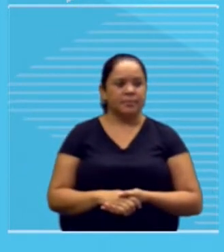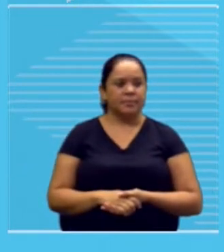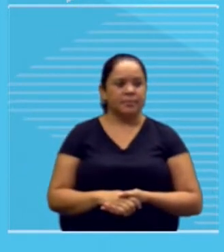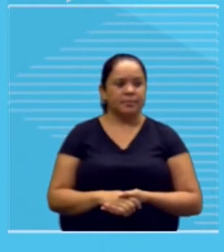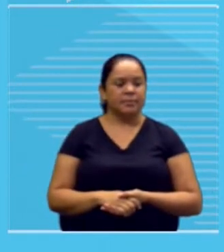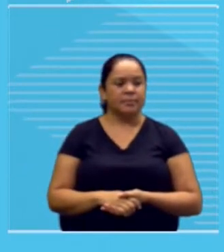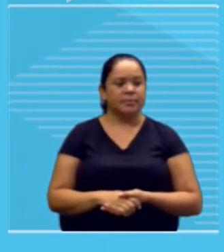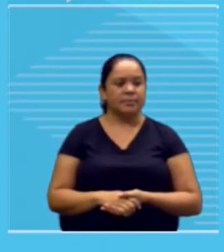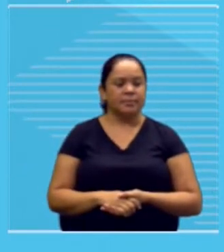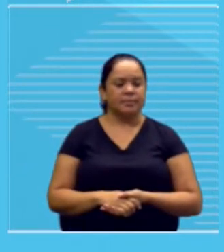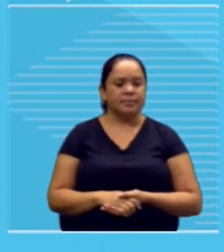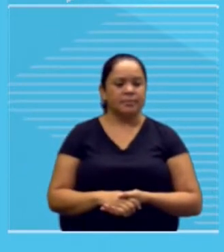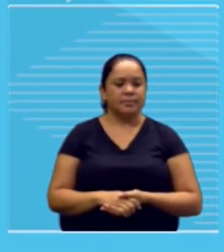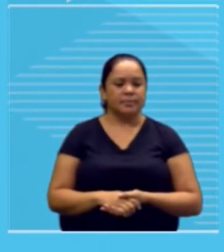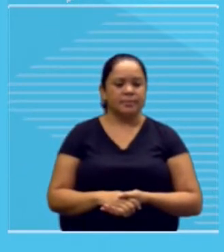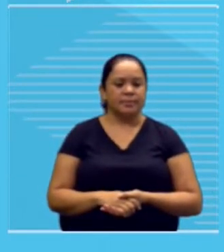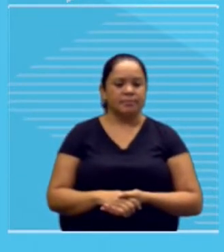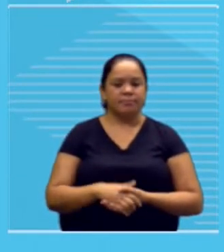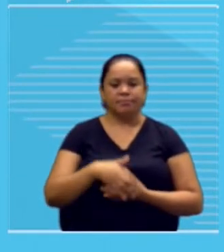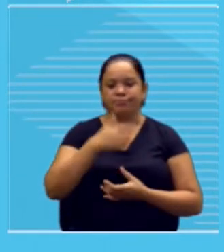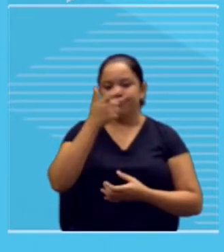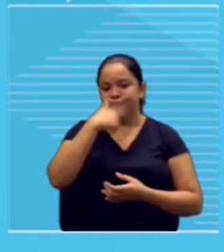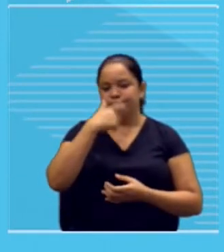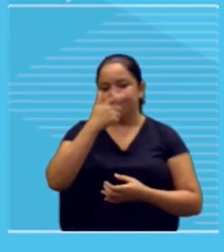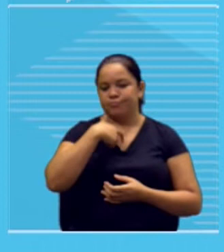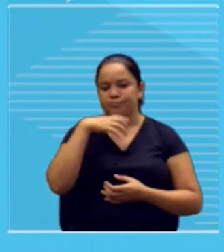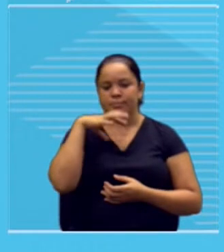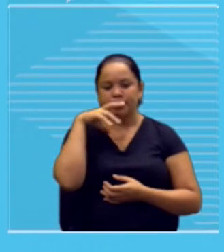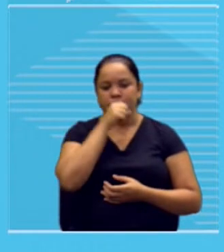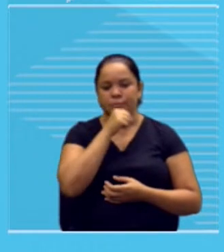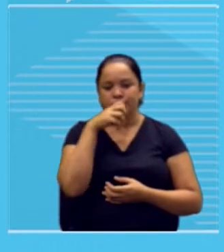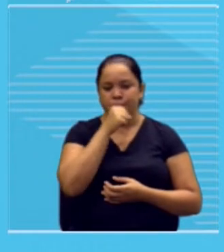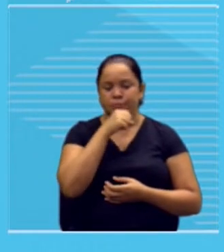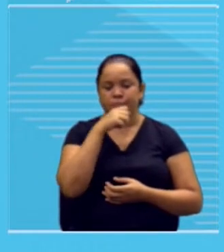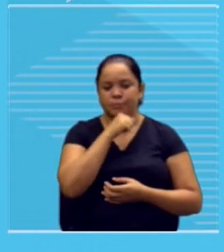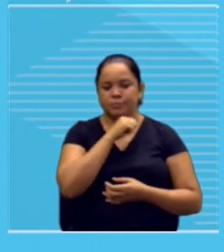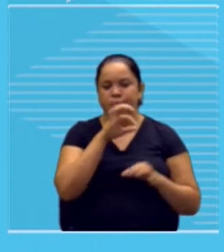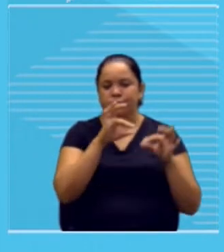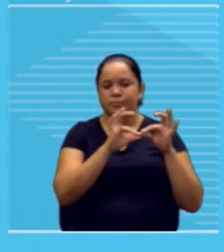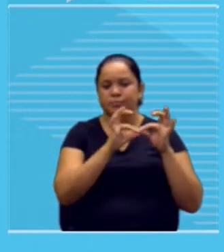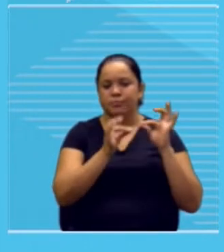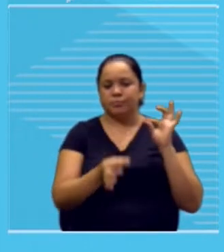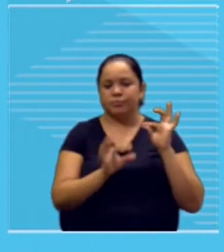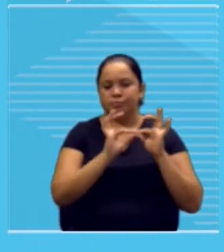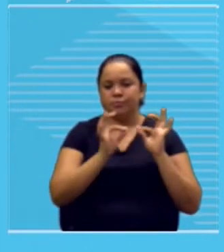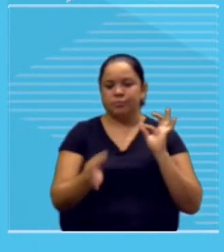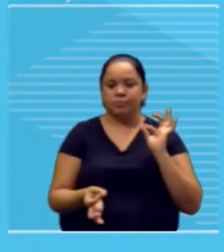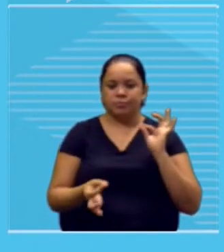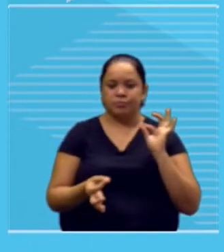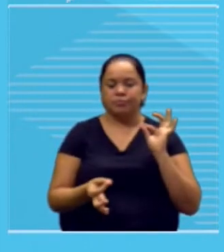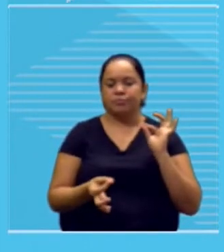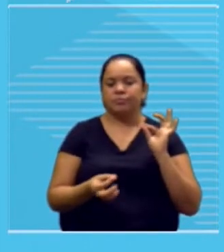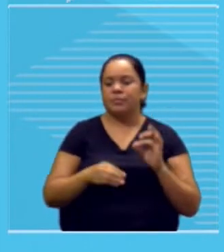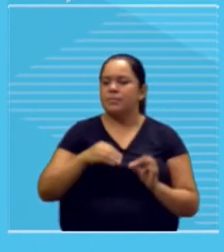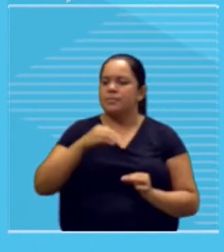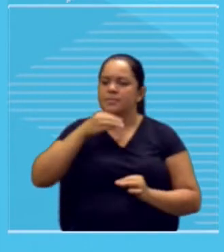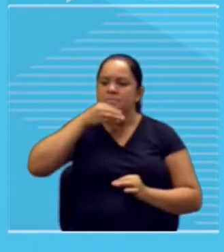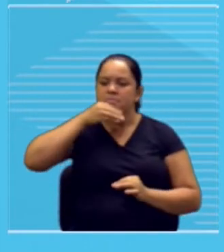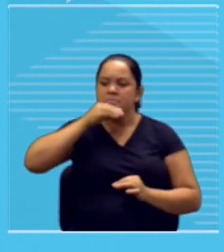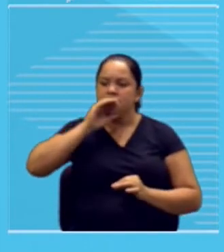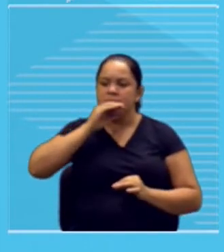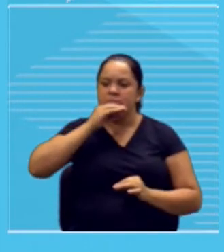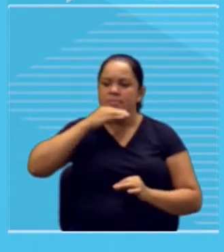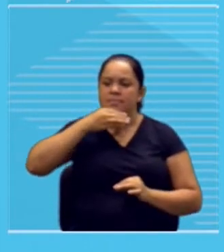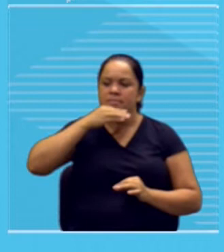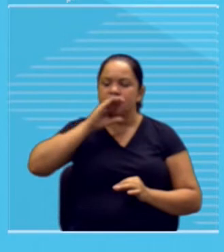mirtilos vem aí ó maçã laranja uvas manga tudo aí logo em seguida